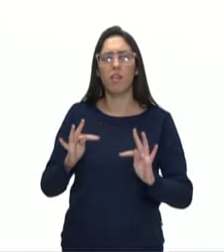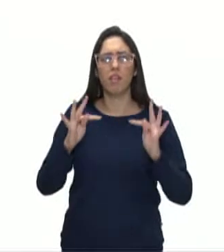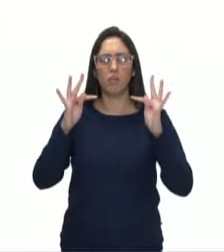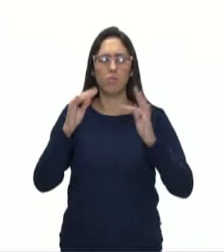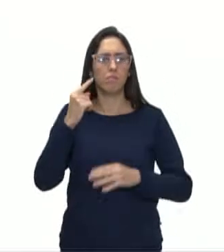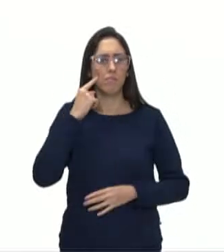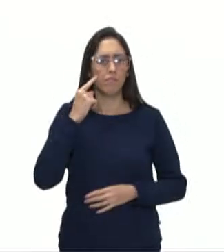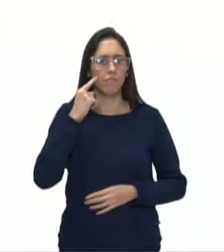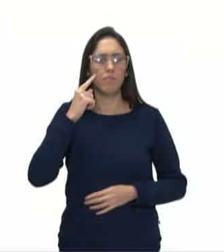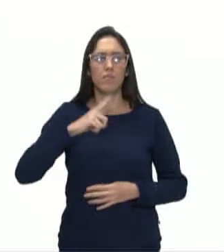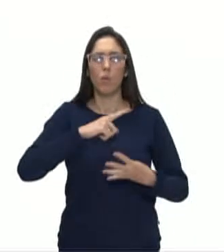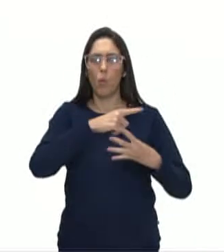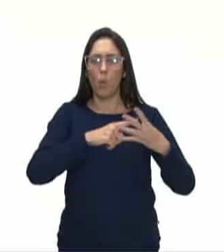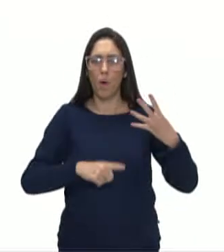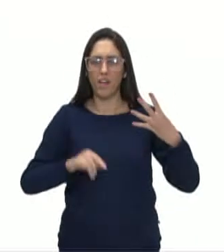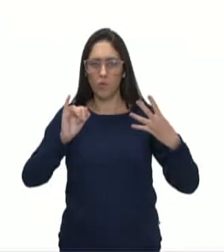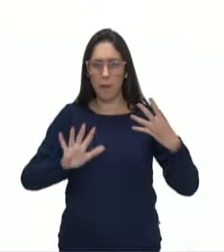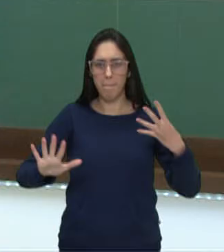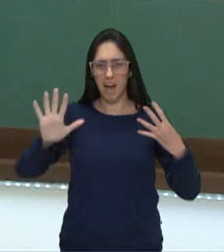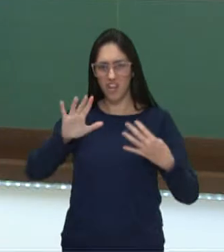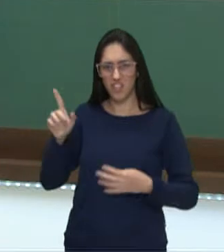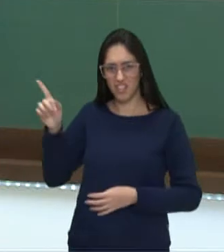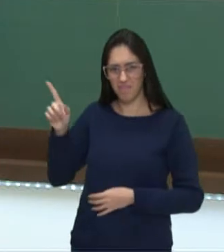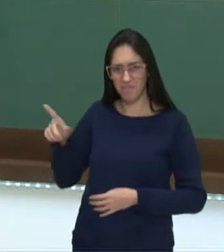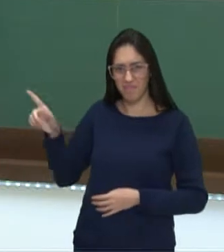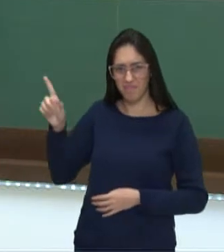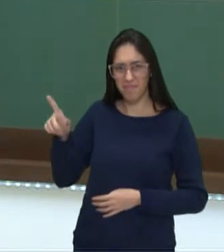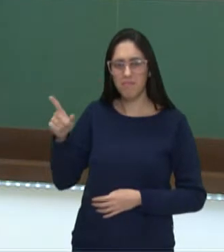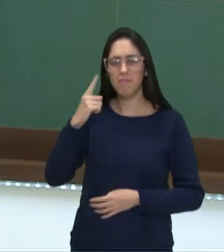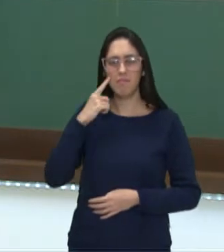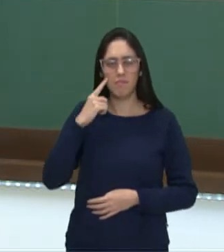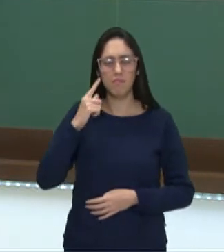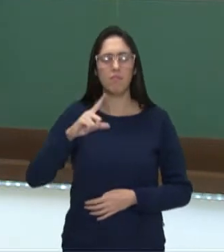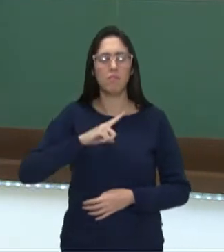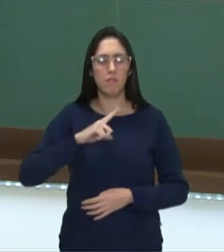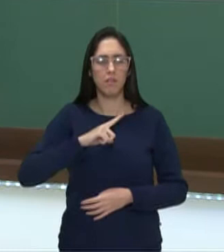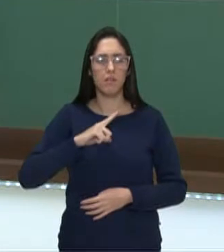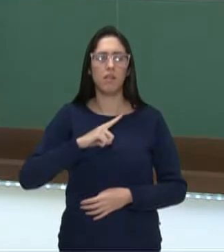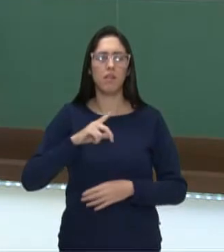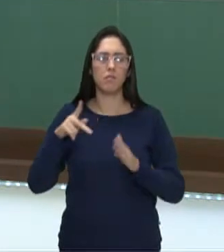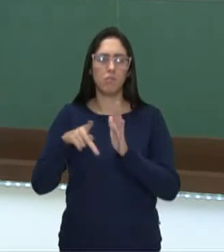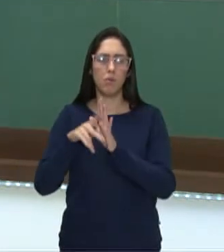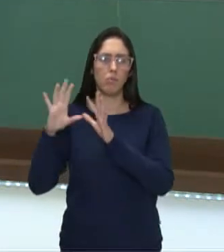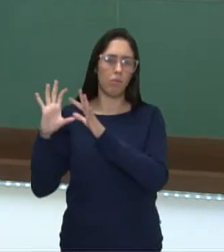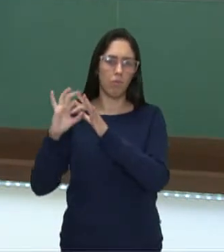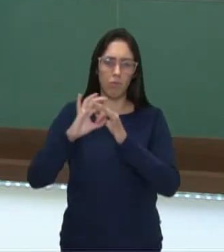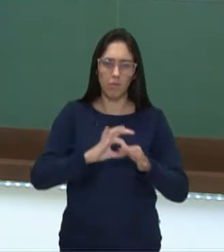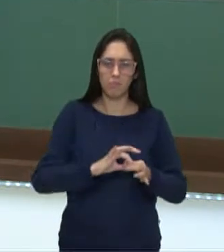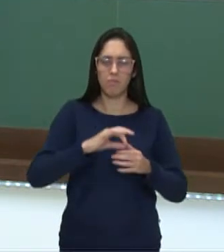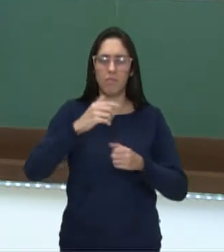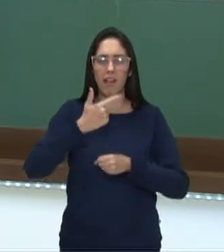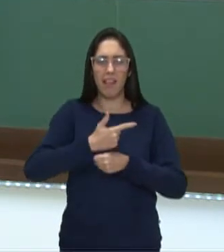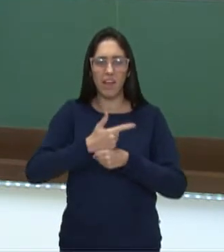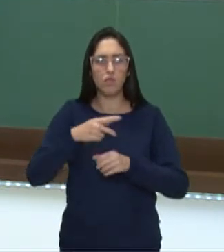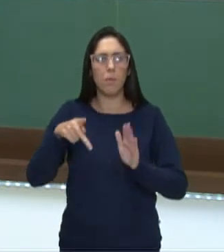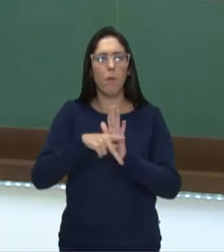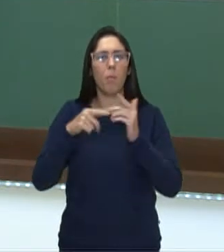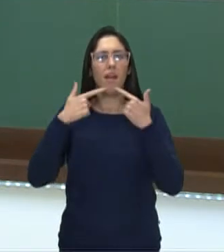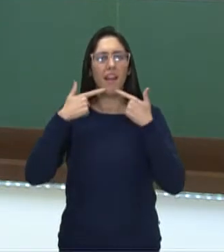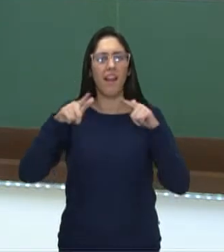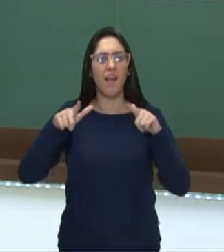temos 4 imagens, trazendo um pouco do nosso contexto aqui, léxico de língua espanhola.